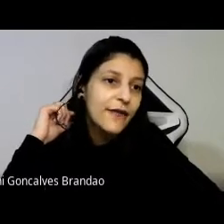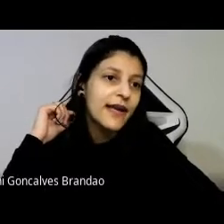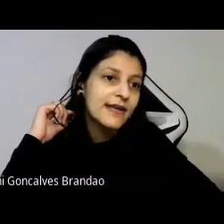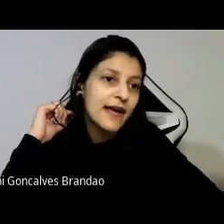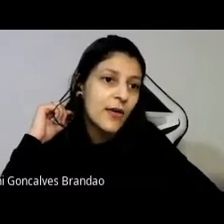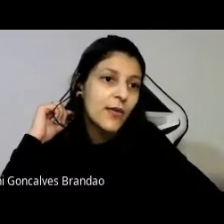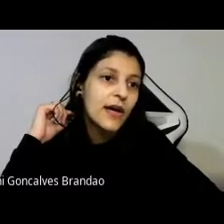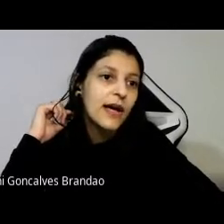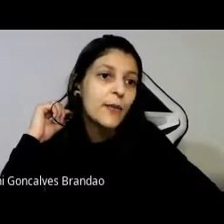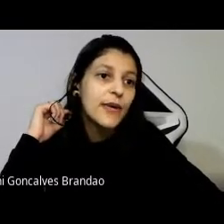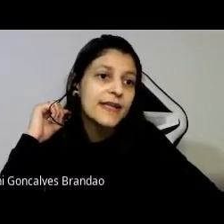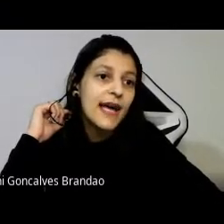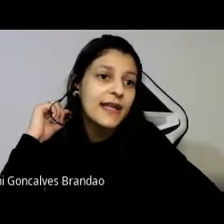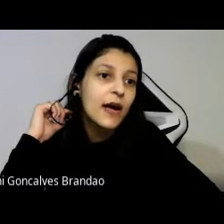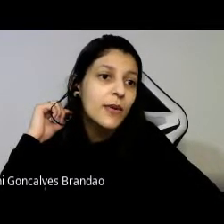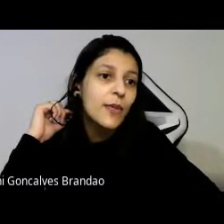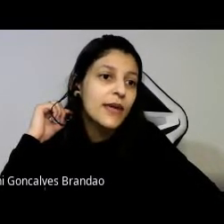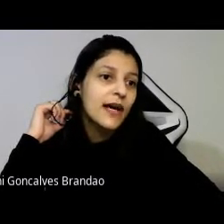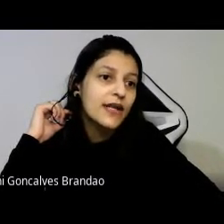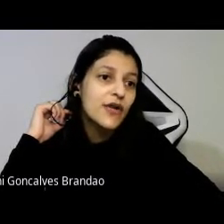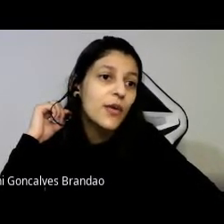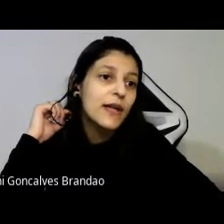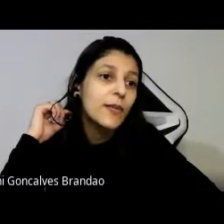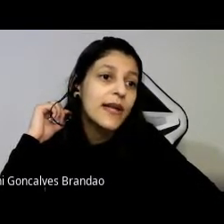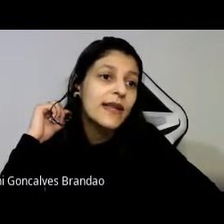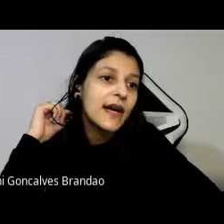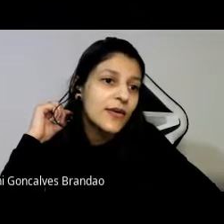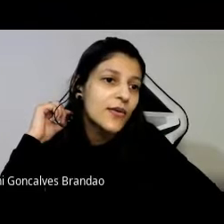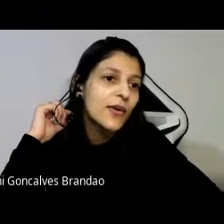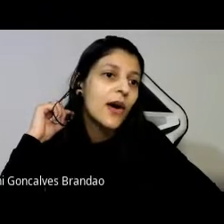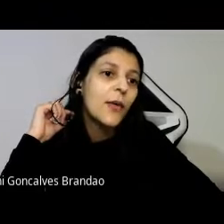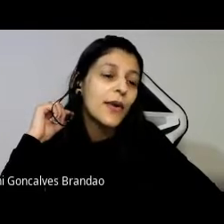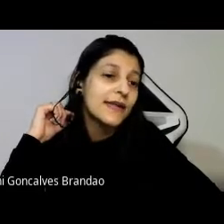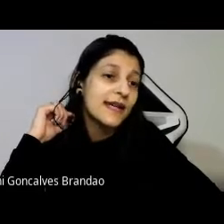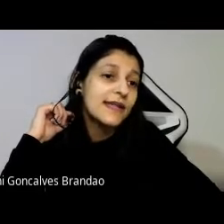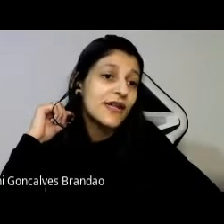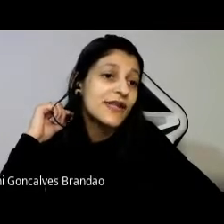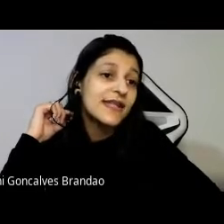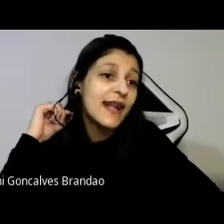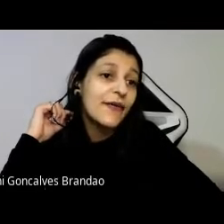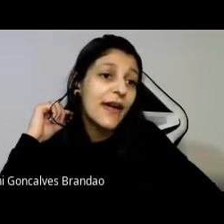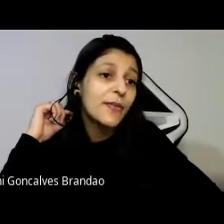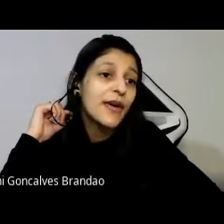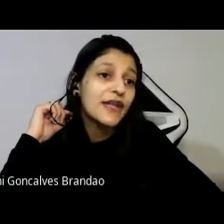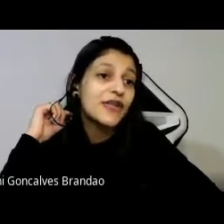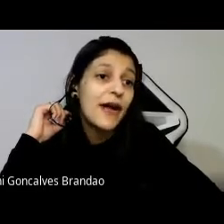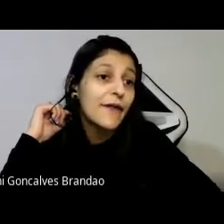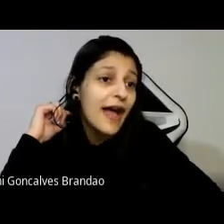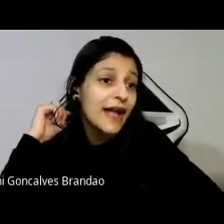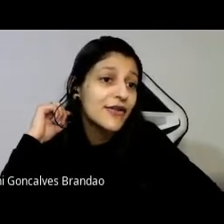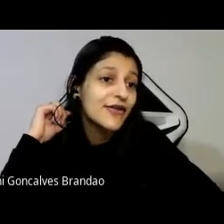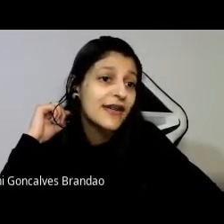levado à reflexão. Por isso que é tão importante, contribui tanto o processo da gente escrever, porque a